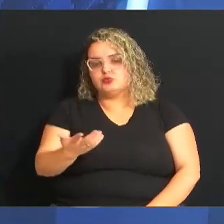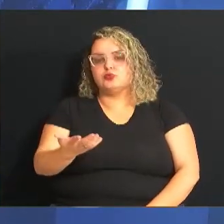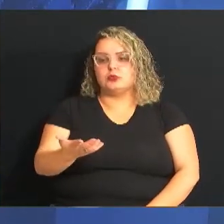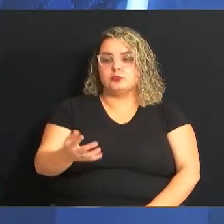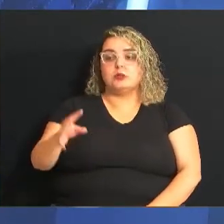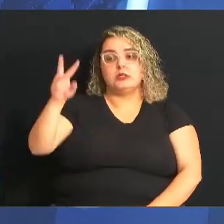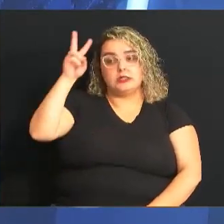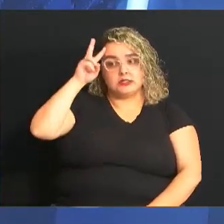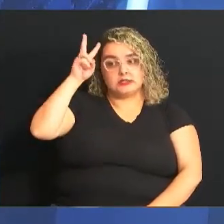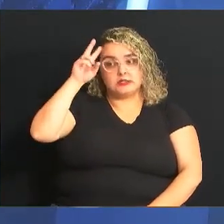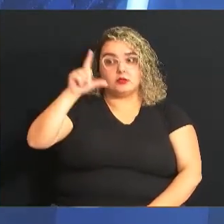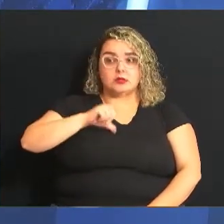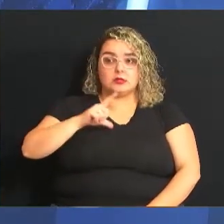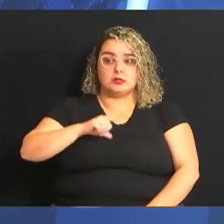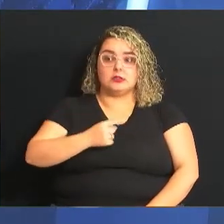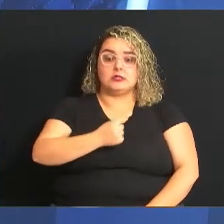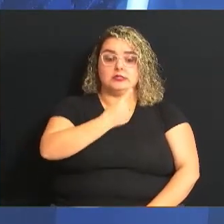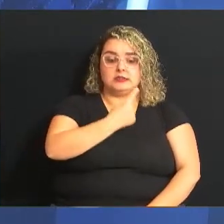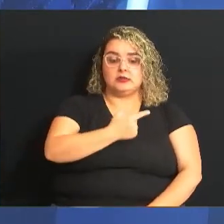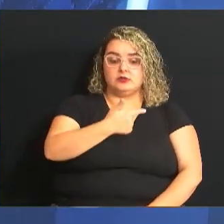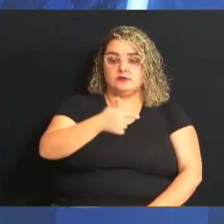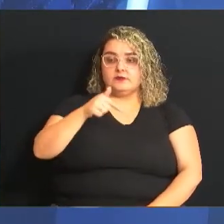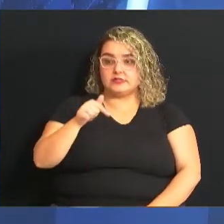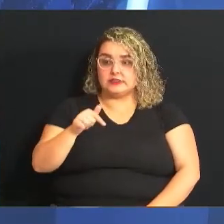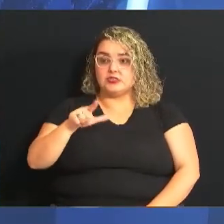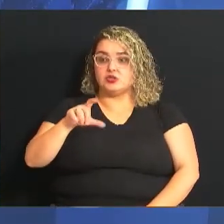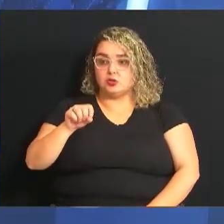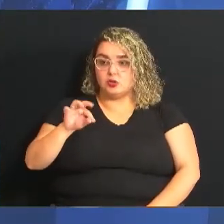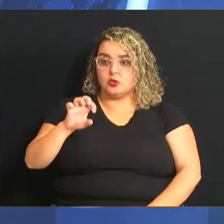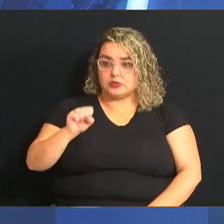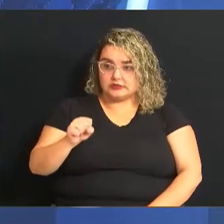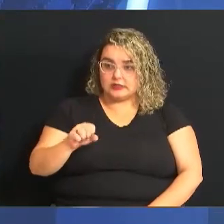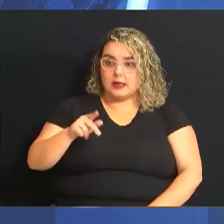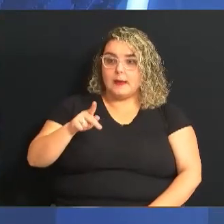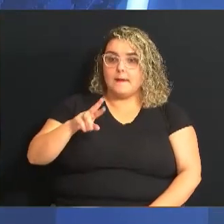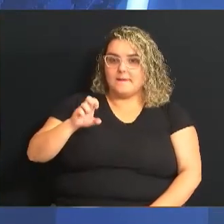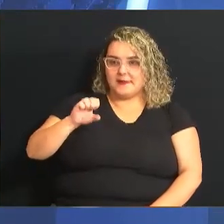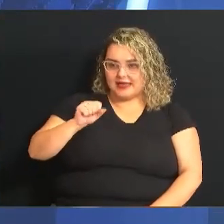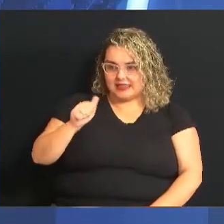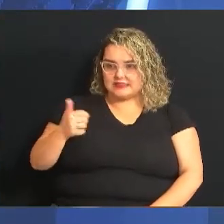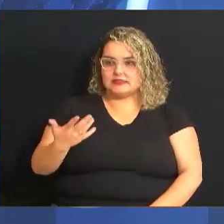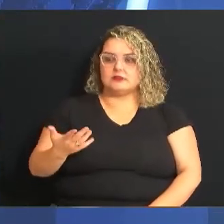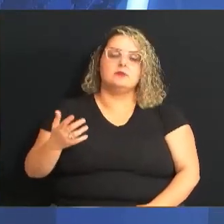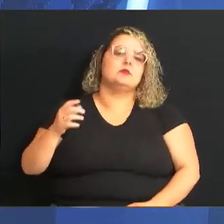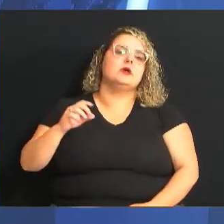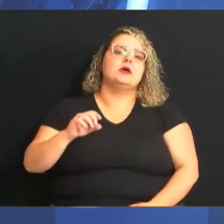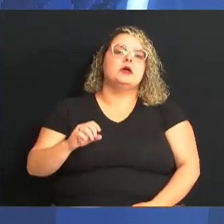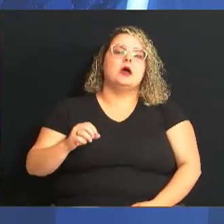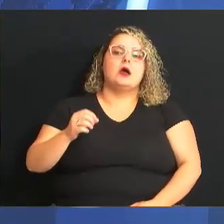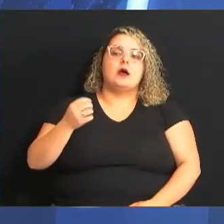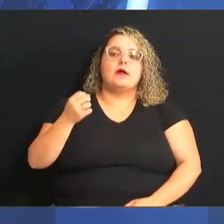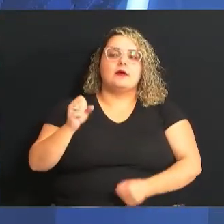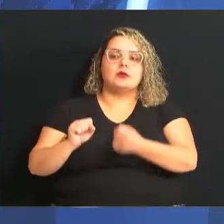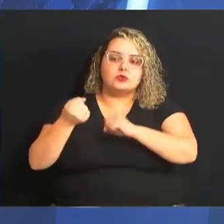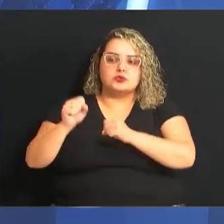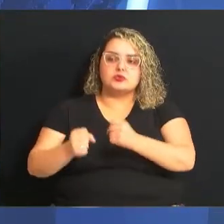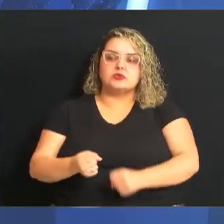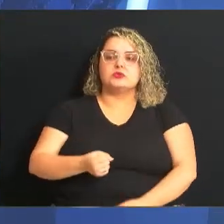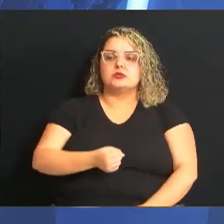queiram participar serão. Esse é o 5º leilão em 2022 realizado e desta vez serão